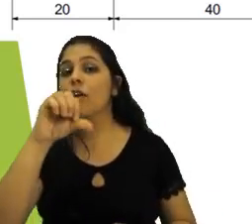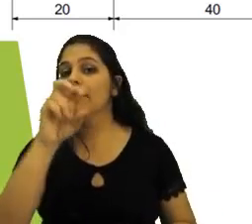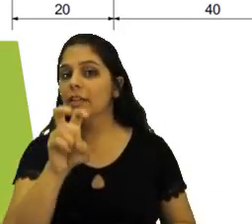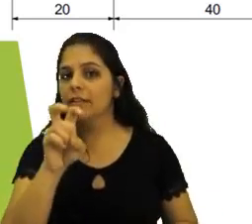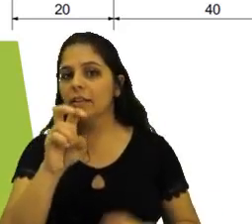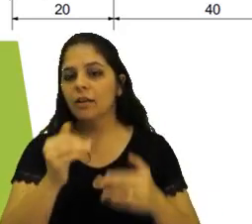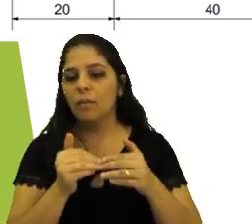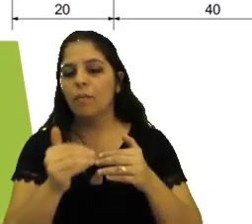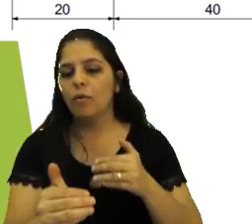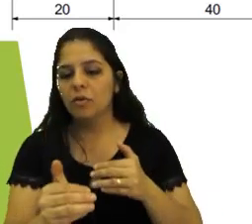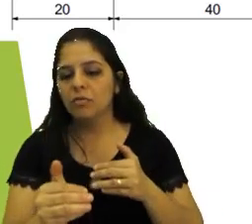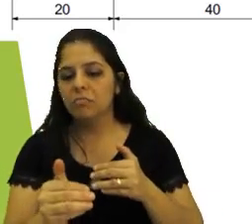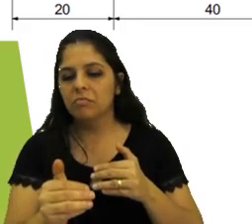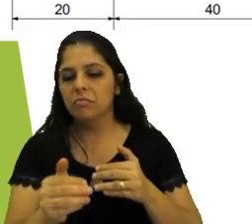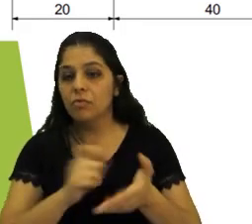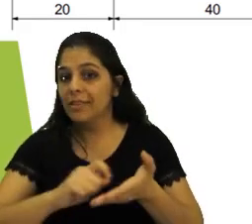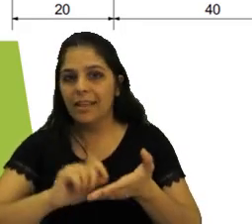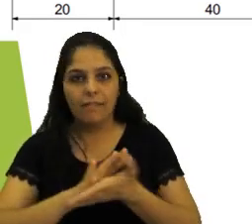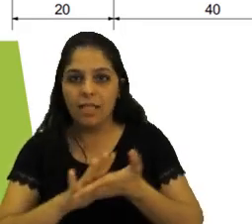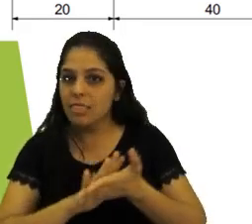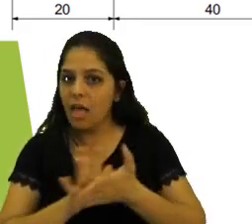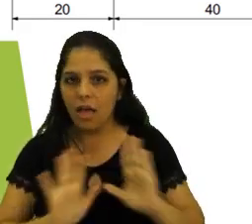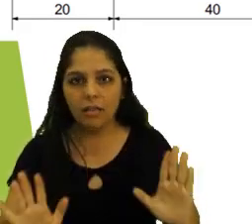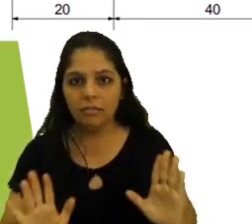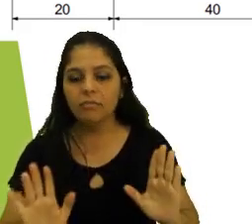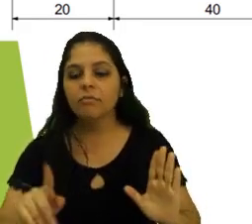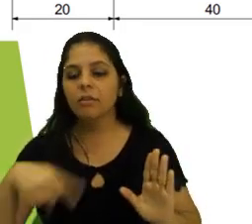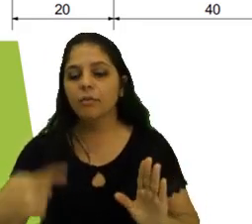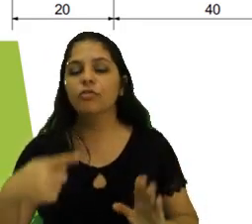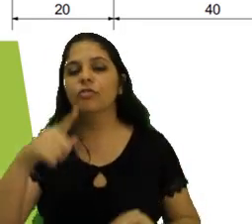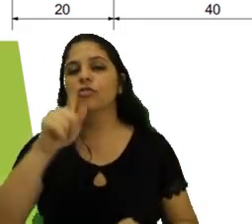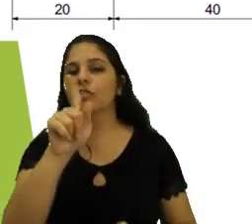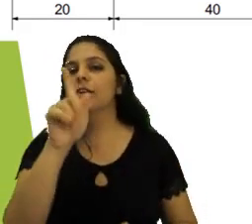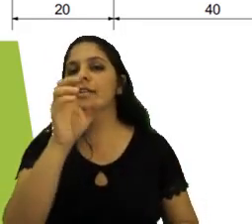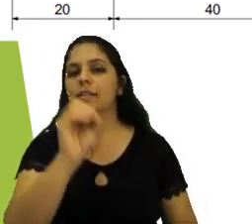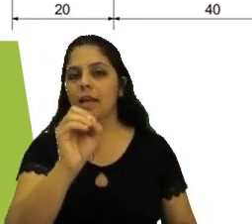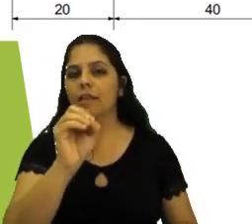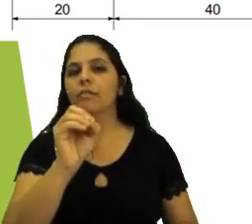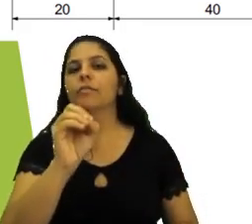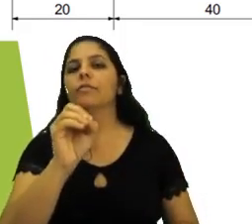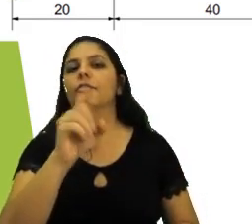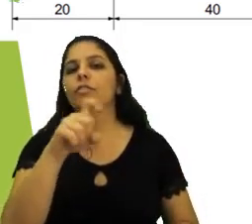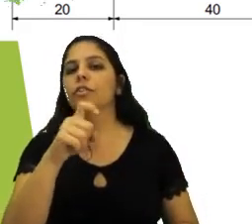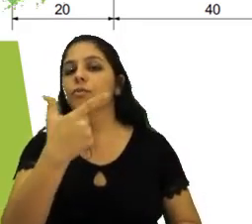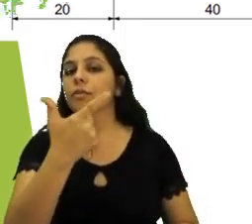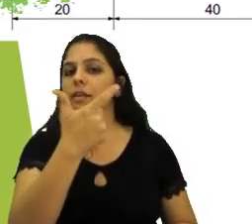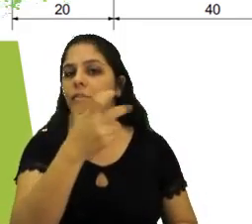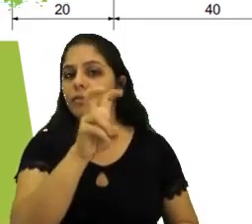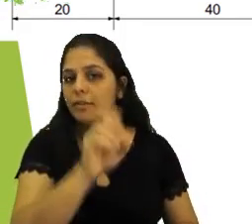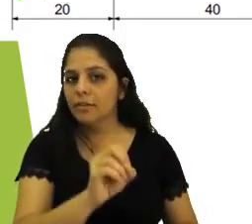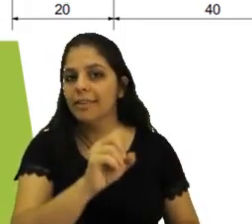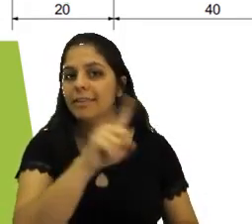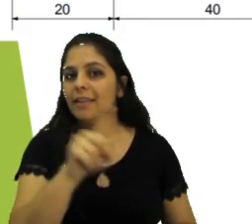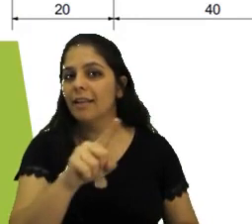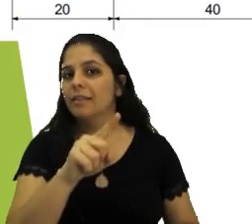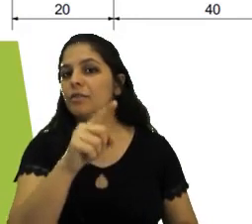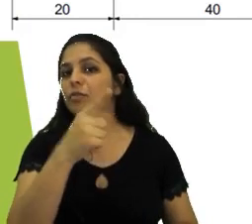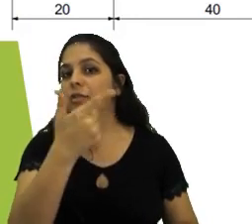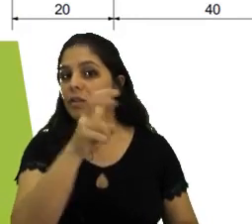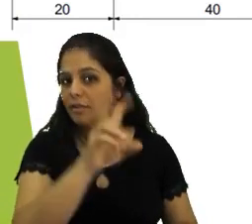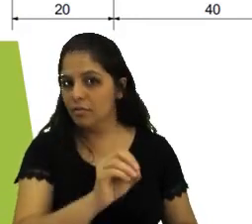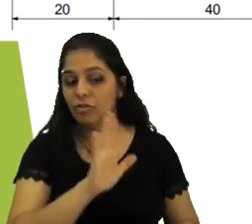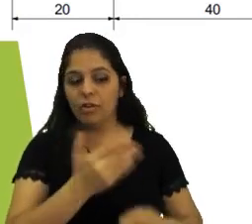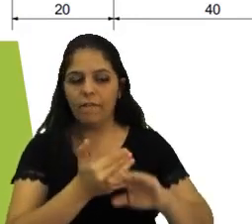escrevo mais nada aqui, tá? Aí eu venho G0, X250, Z250, que já é um afastamento,